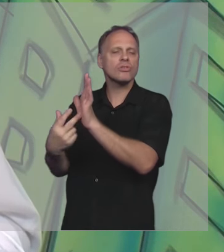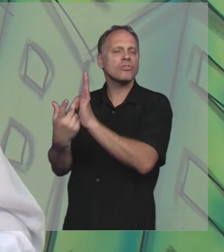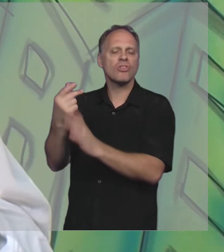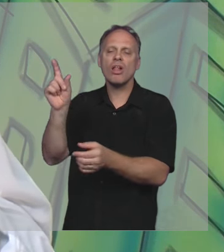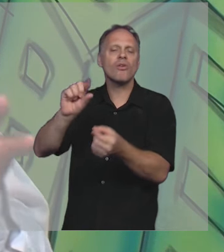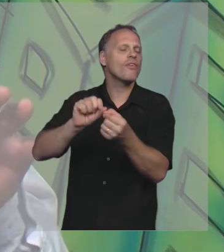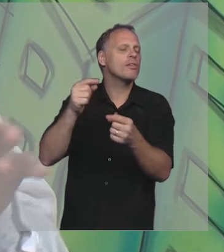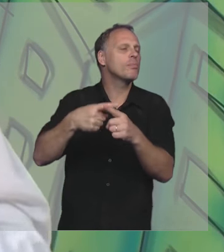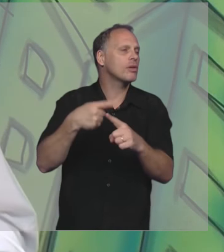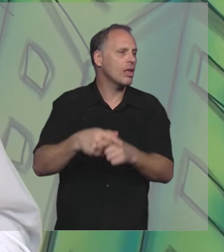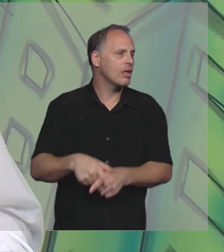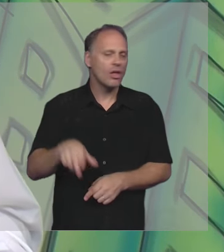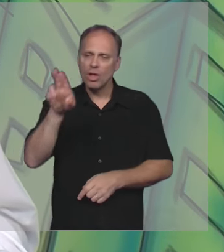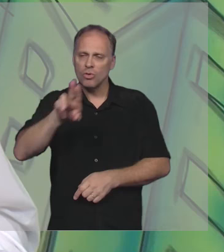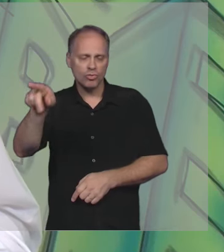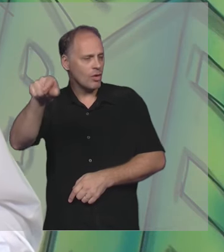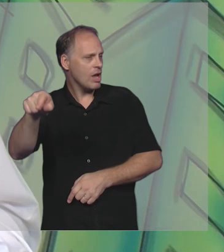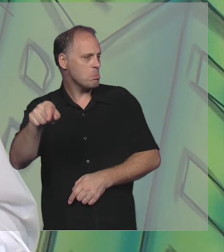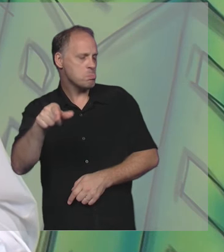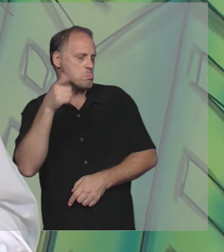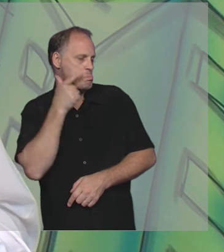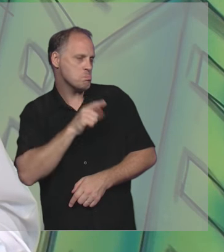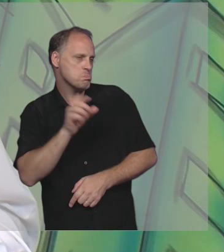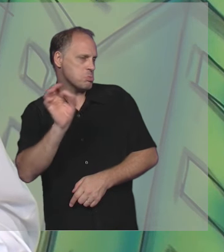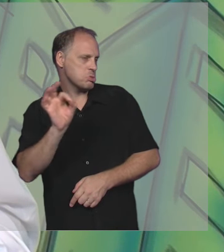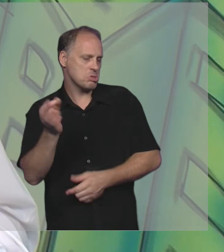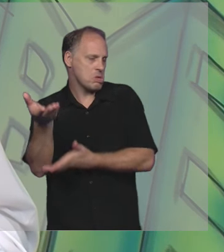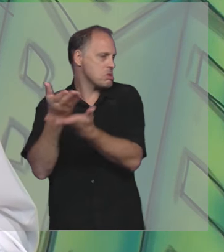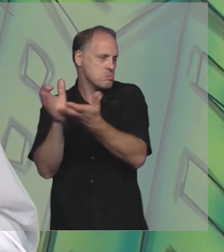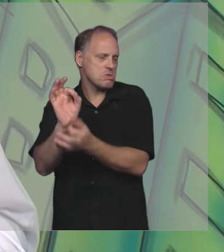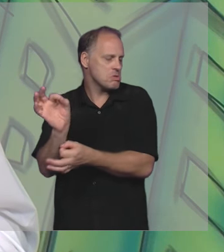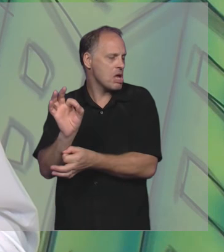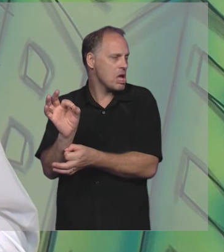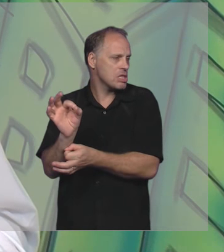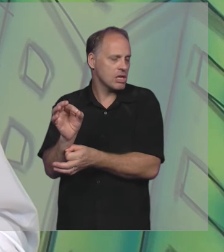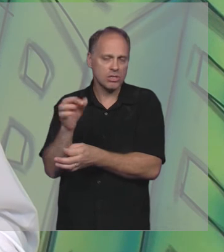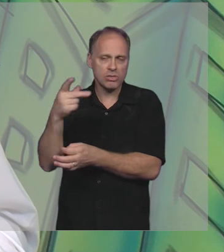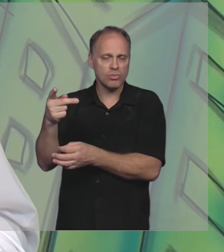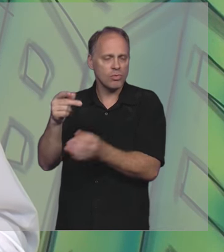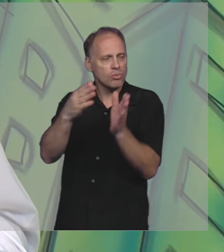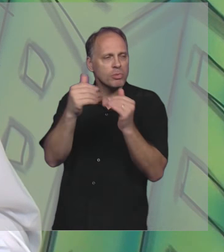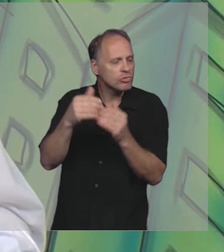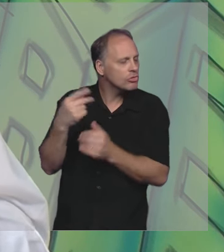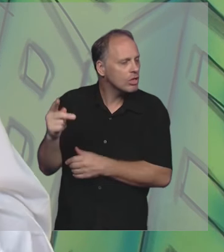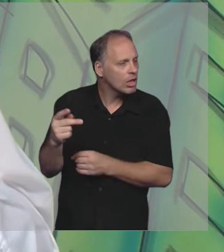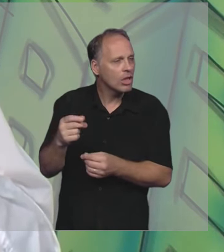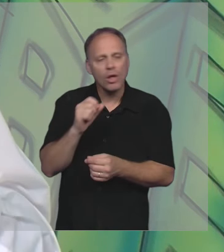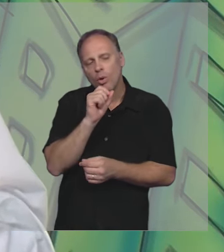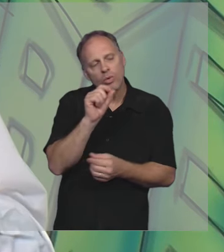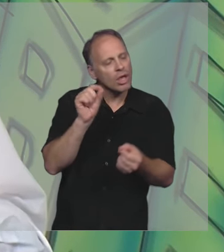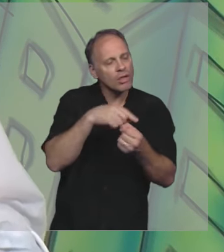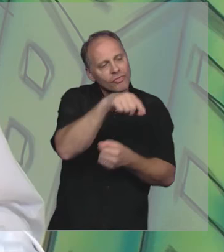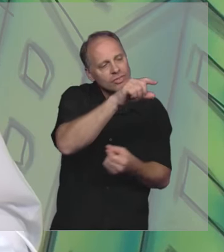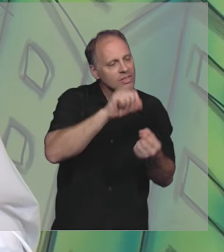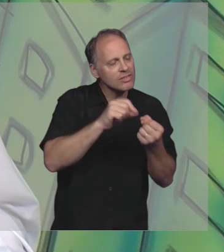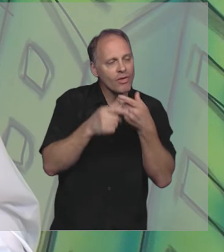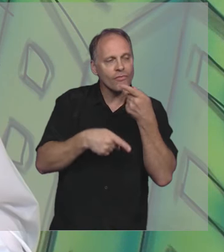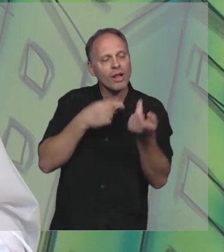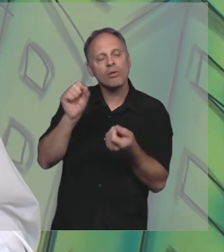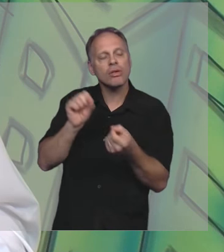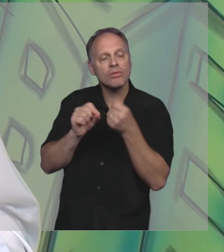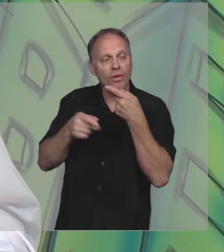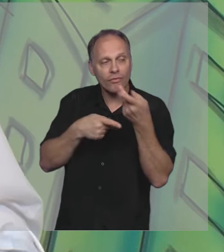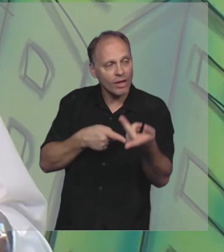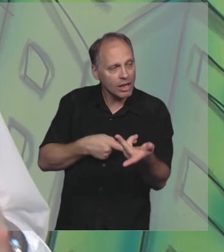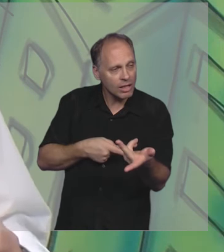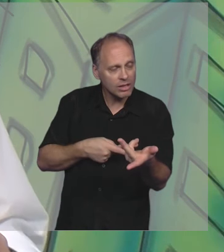foi feita, né? Aquele usuário não foi atendido na sua solicitação. O que vocês têm a falar